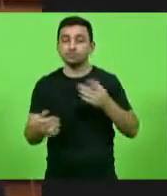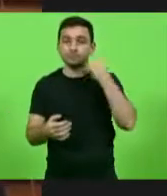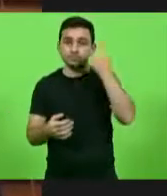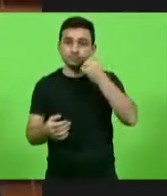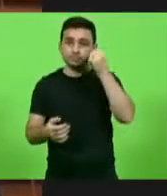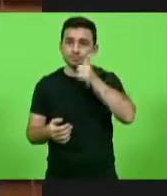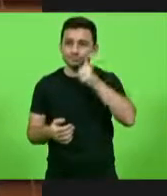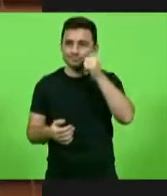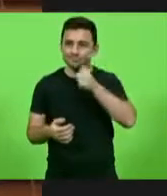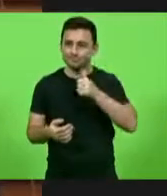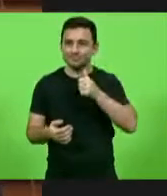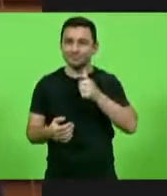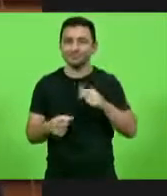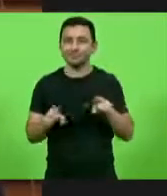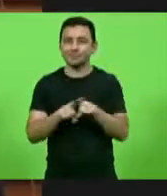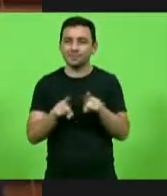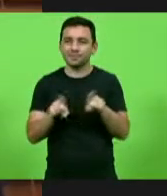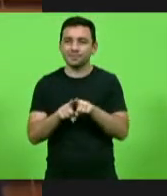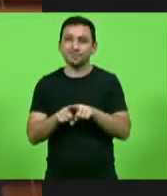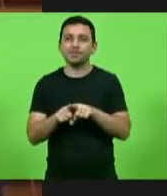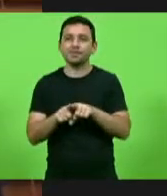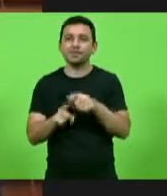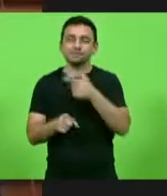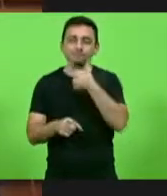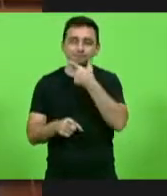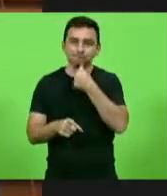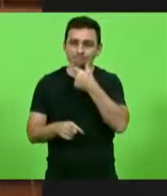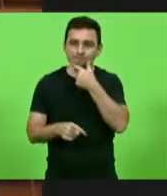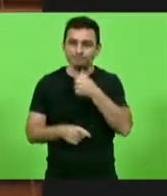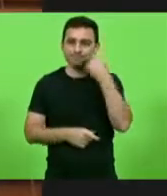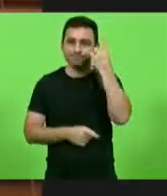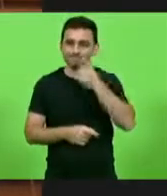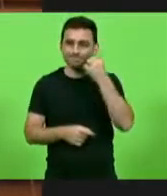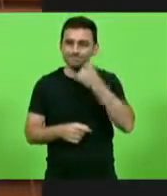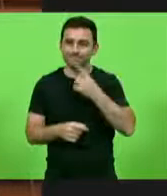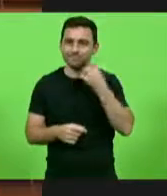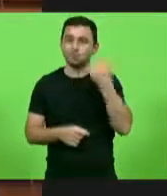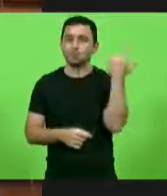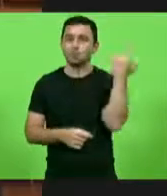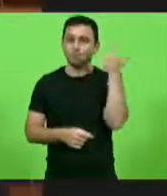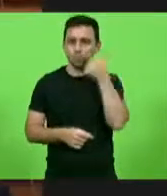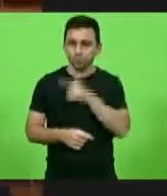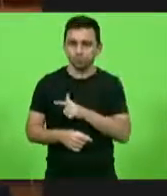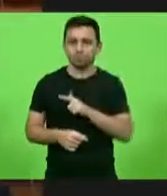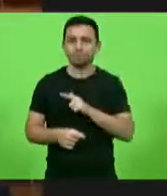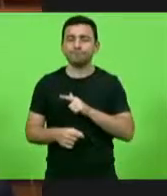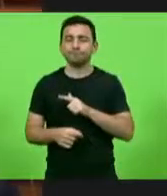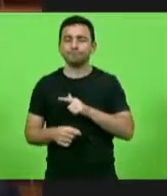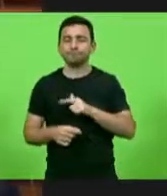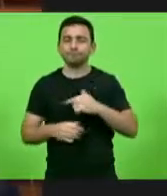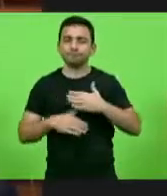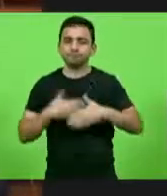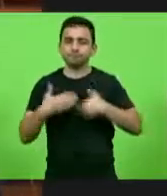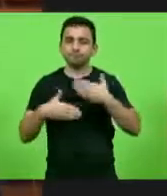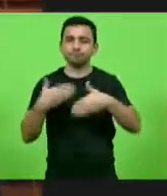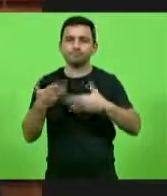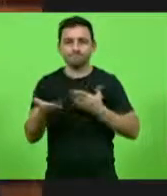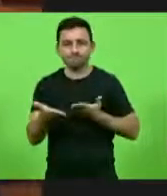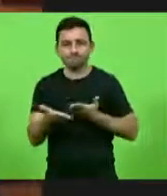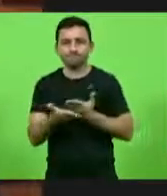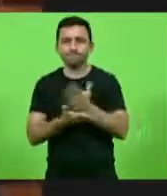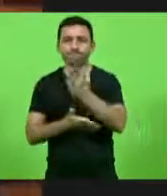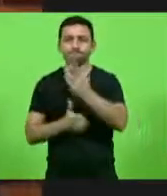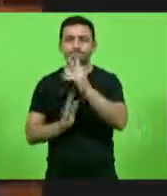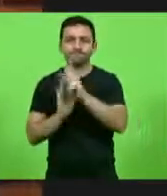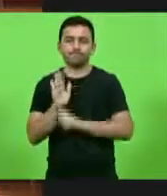estão presentes e também dos nossos colegas deputados para que a gente possa promover a aprovação desse